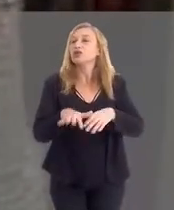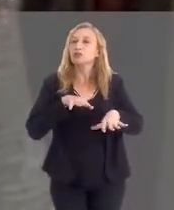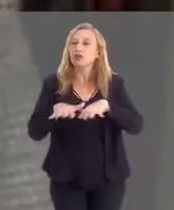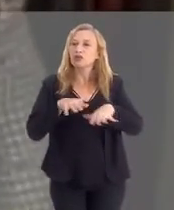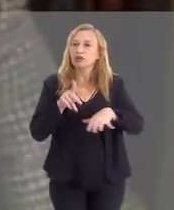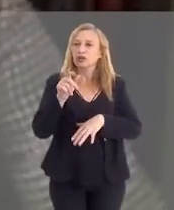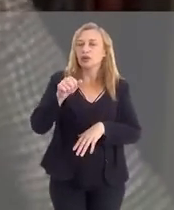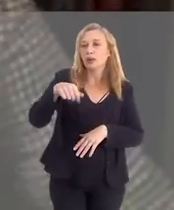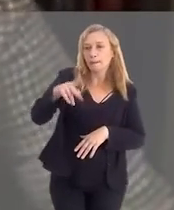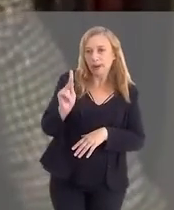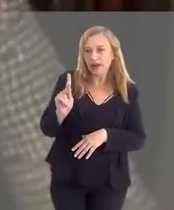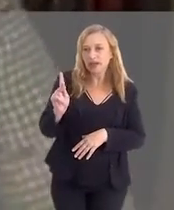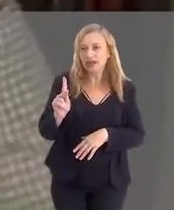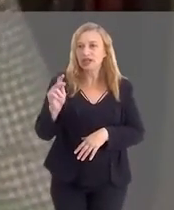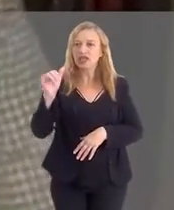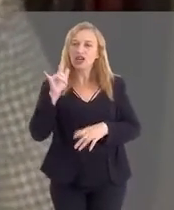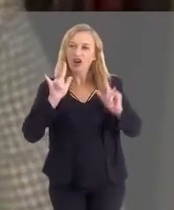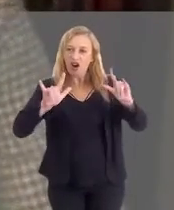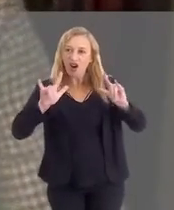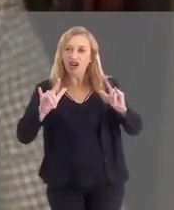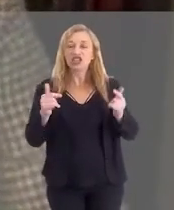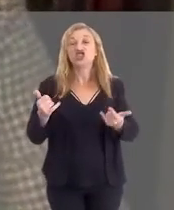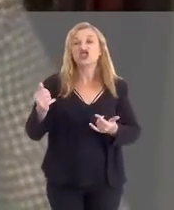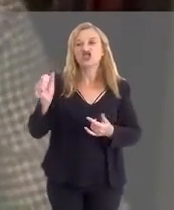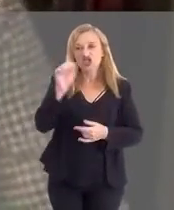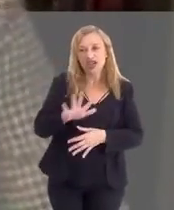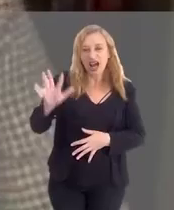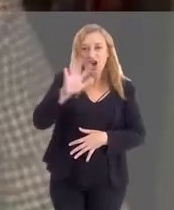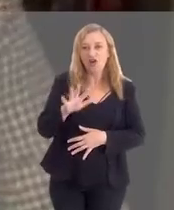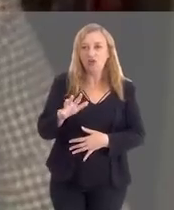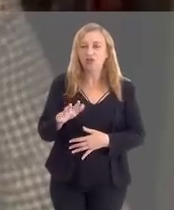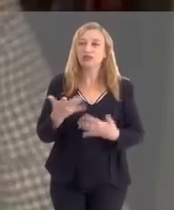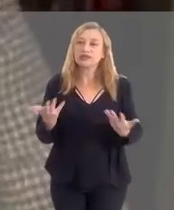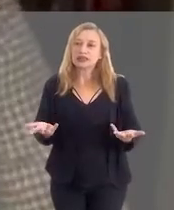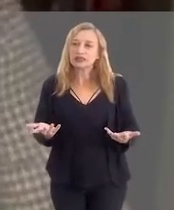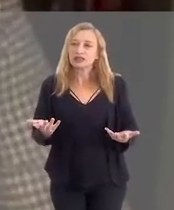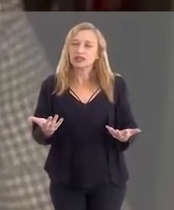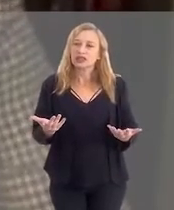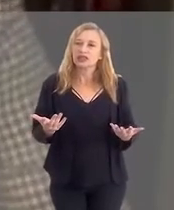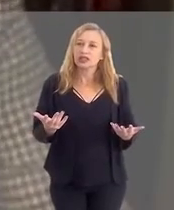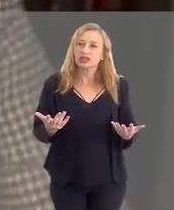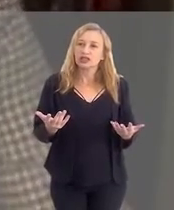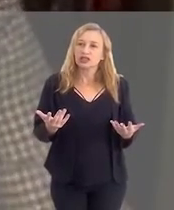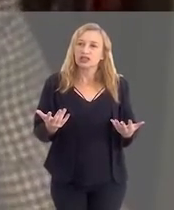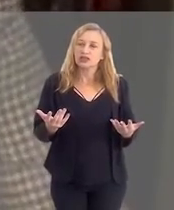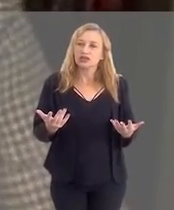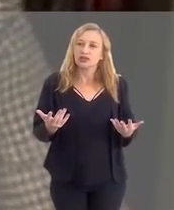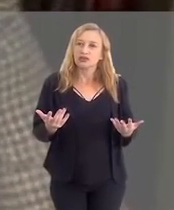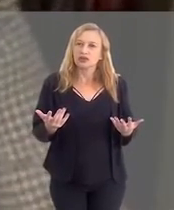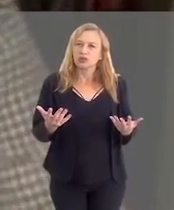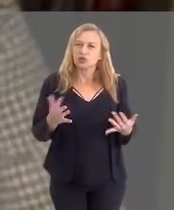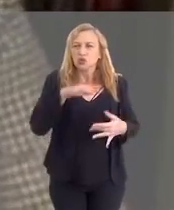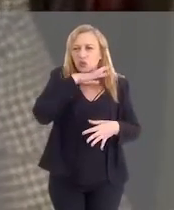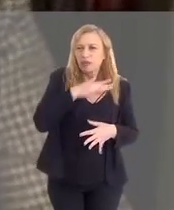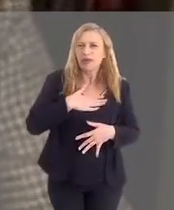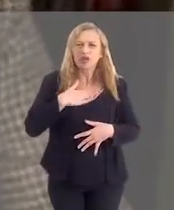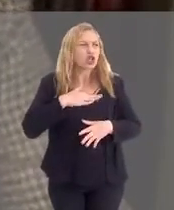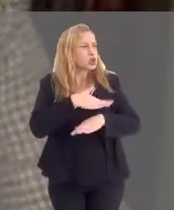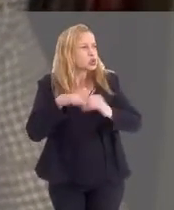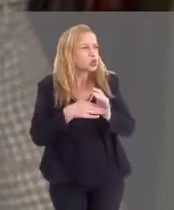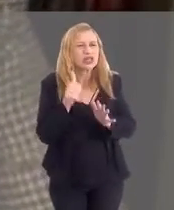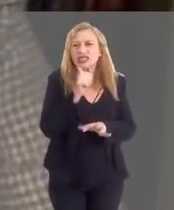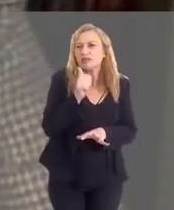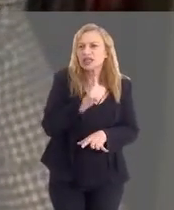rock, o movimento punk e o rock and roll em geral, foi muito opressivo para mim. Nesse aspecto estético, com todas